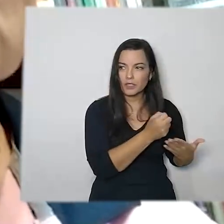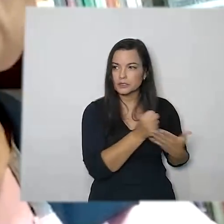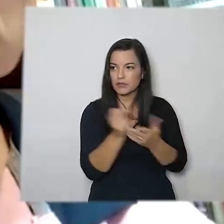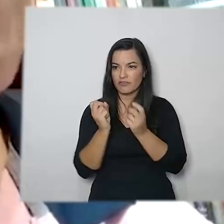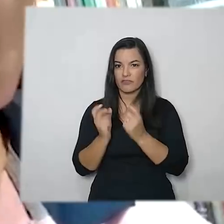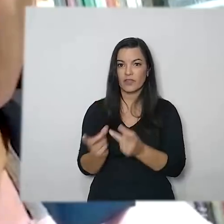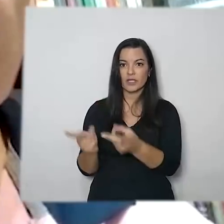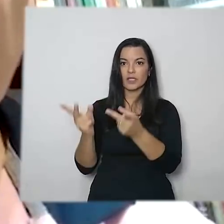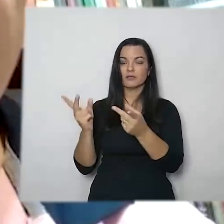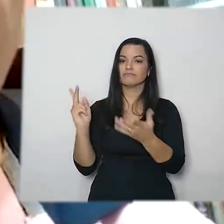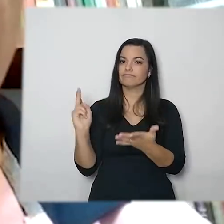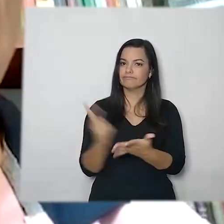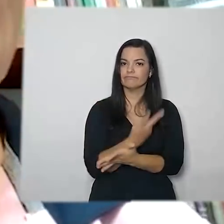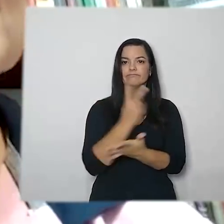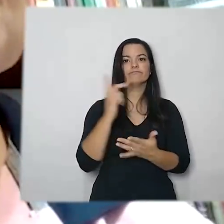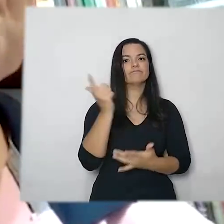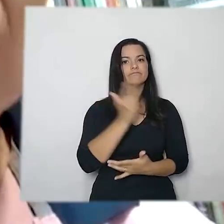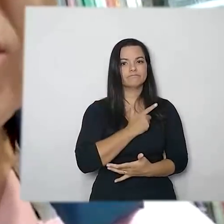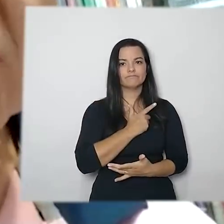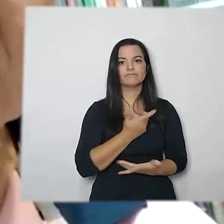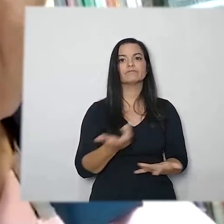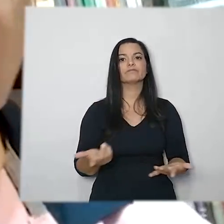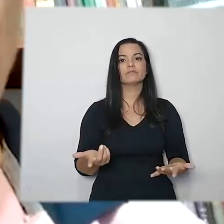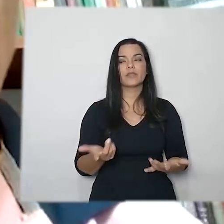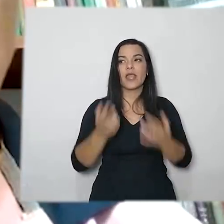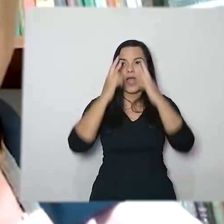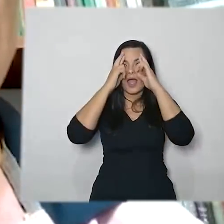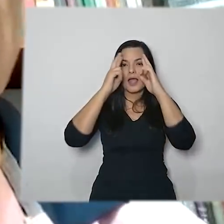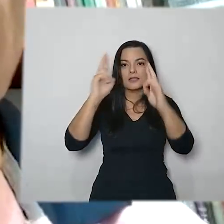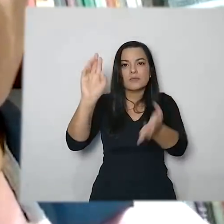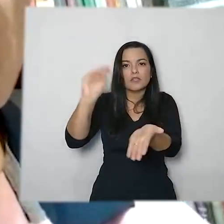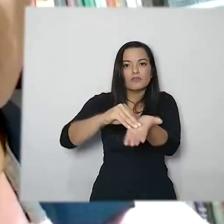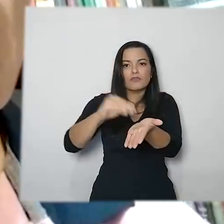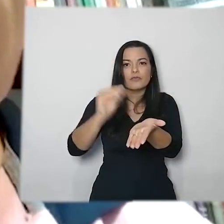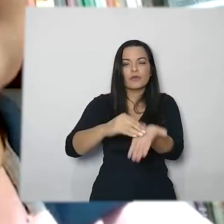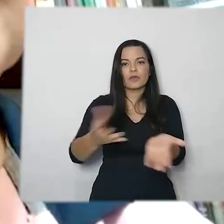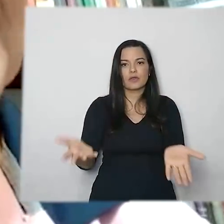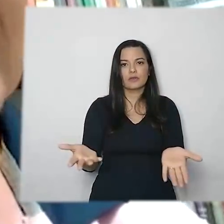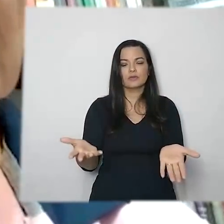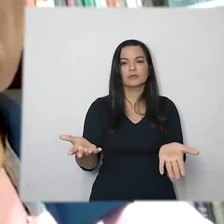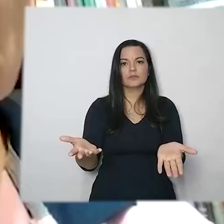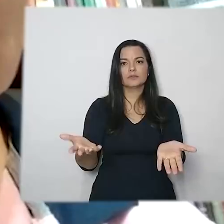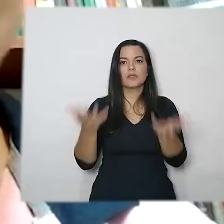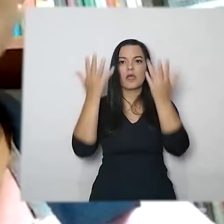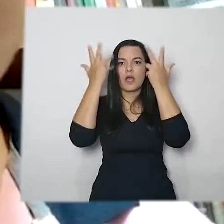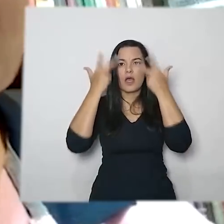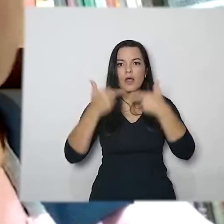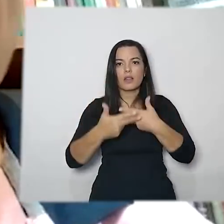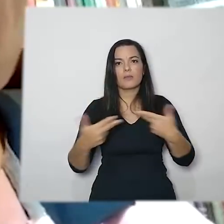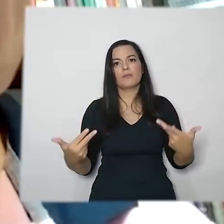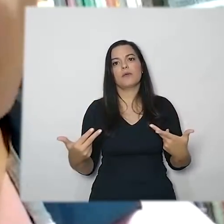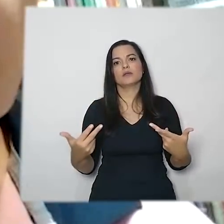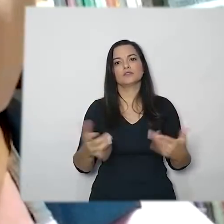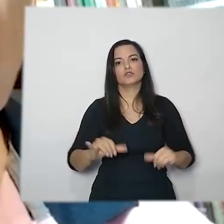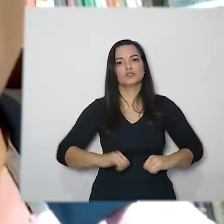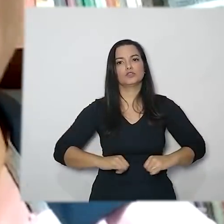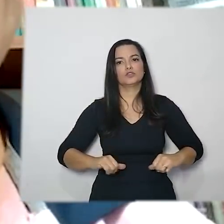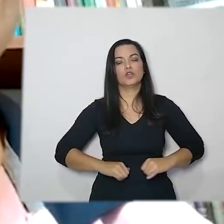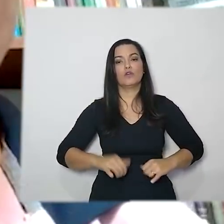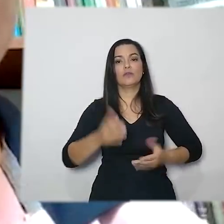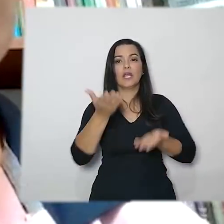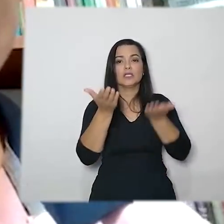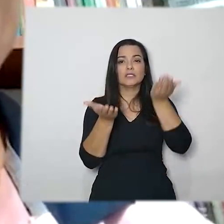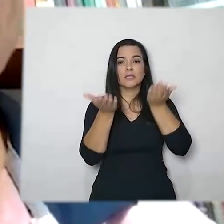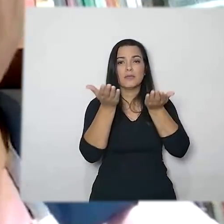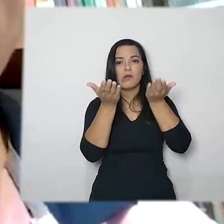muito ruim, certo? Que falta com respeito aos bichinhos e que acaba provocando um desequilíbrio sério. Porque